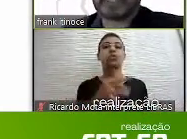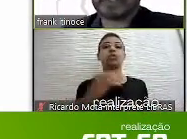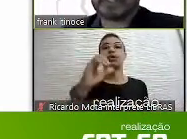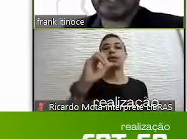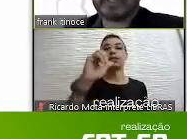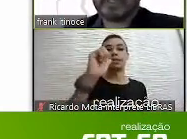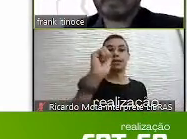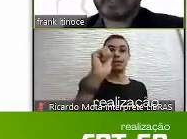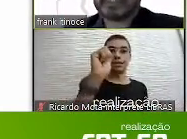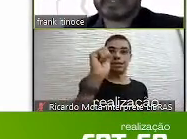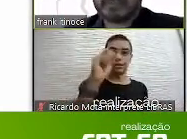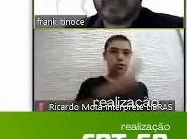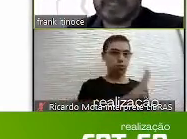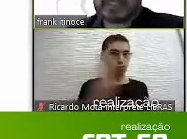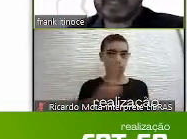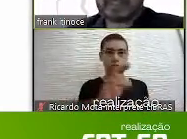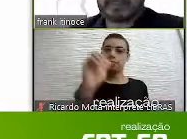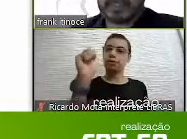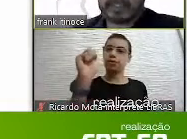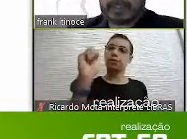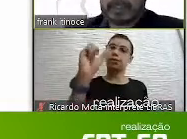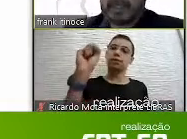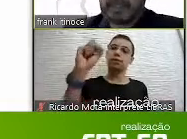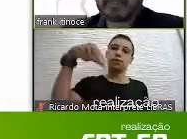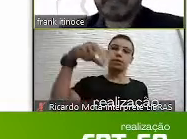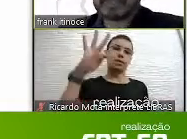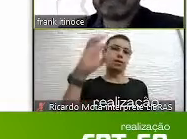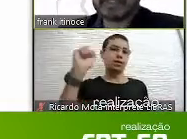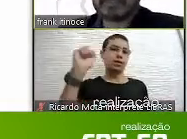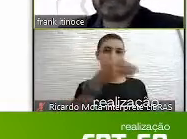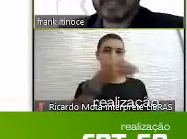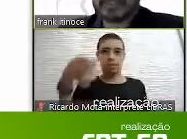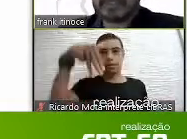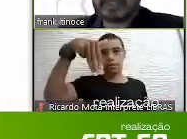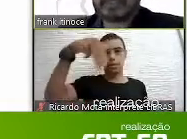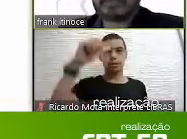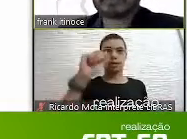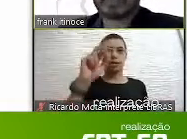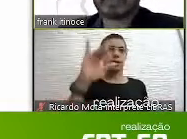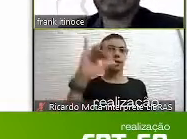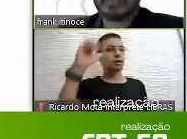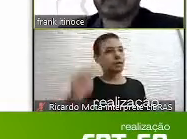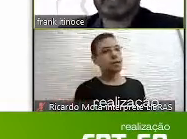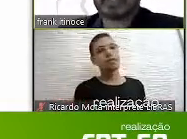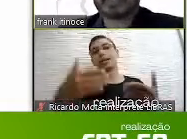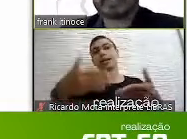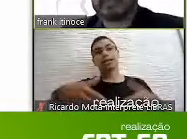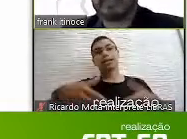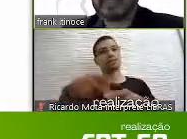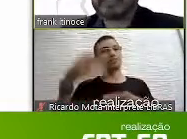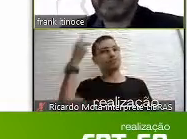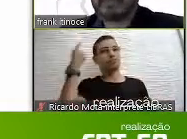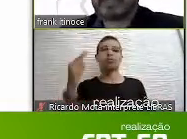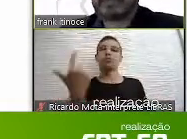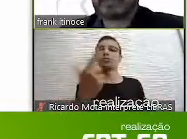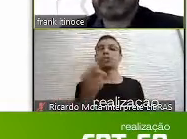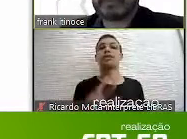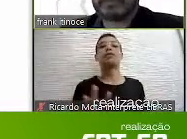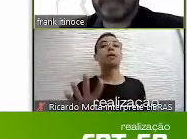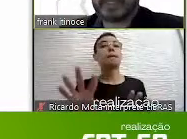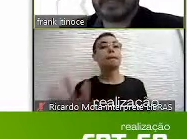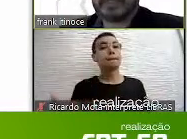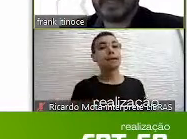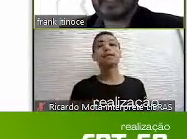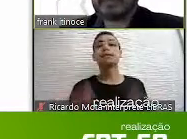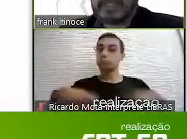nessa parte de proteção à vida, né? Saídas de emergência. Então, mesmo sendo um prédio existente, mesmo atendendo a legislação da época da construção